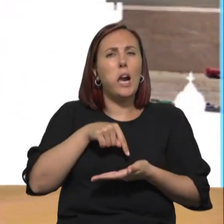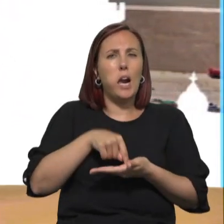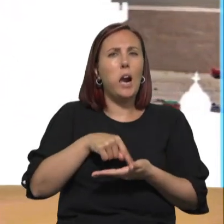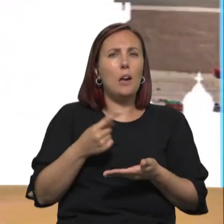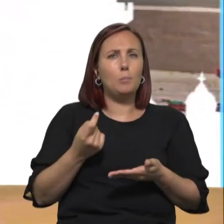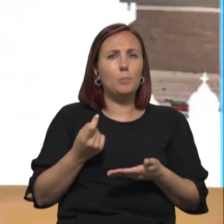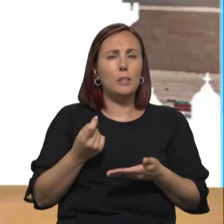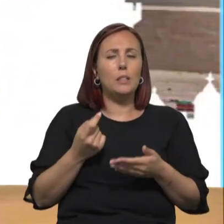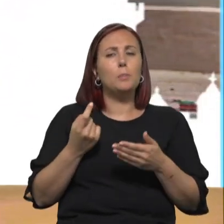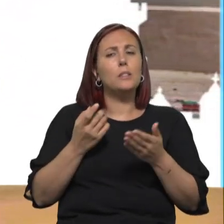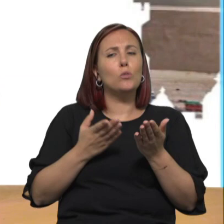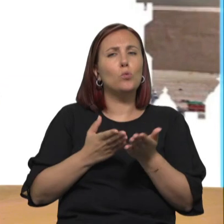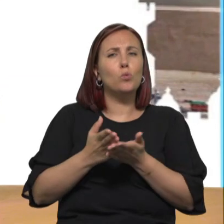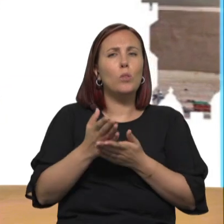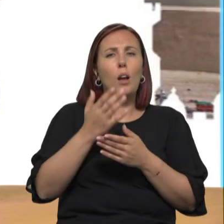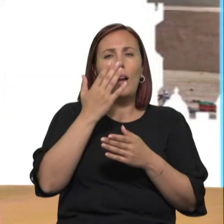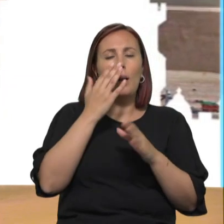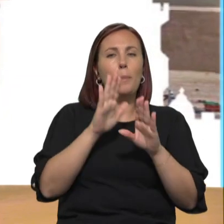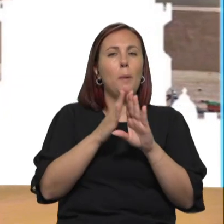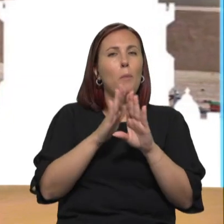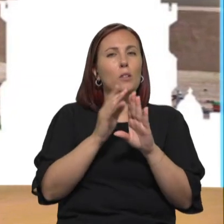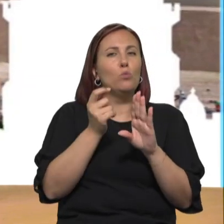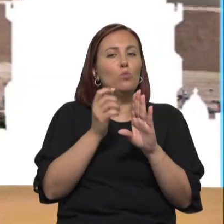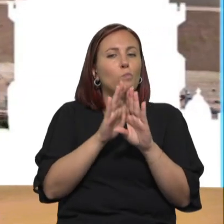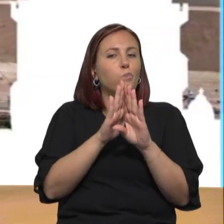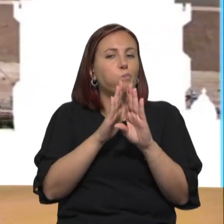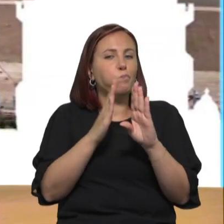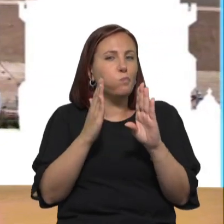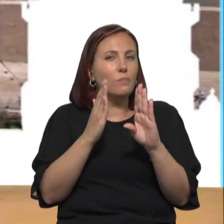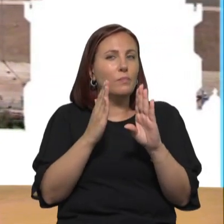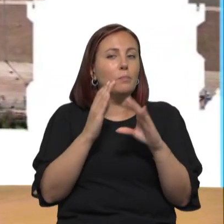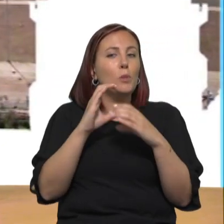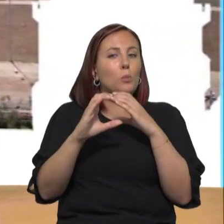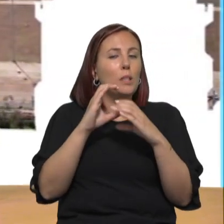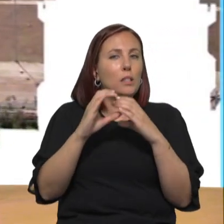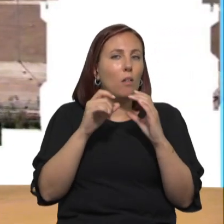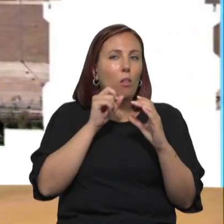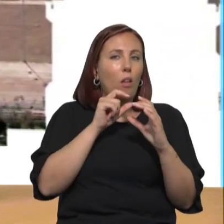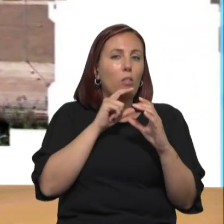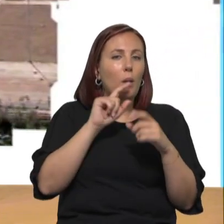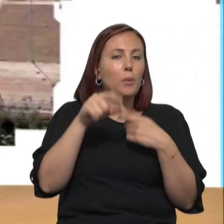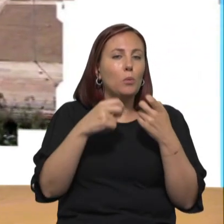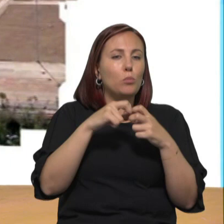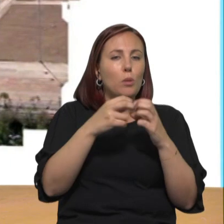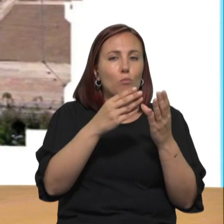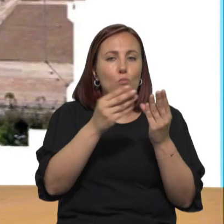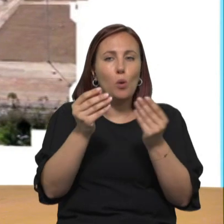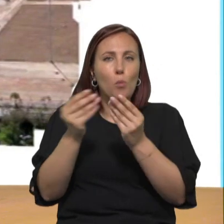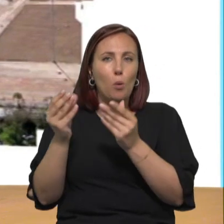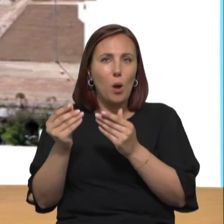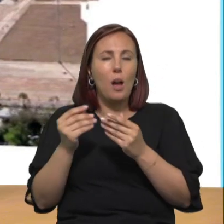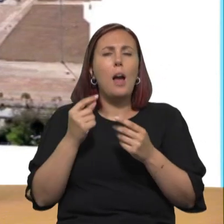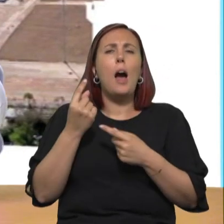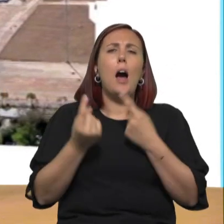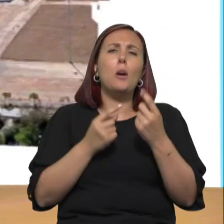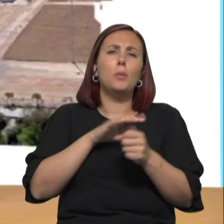ali uma porta entreaberta para se chegar a um diálogo, para encontrar soluções. Num ou noutro caso tem-se conseguido.